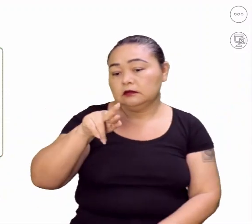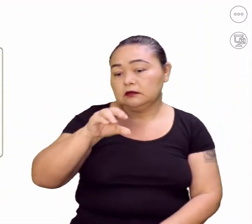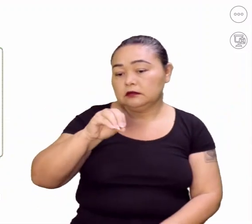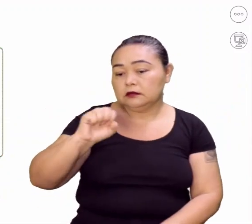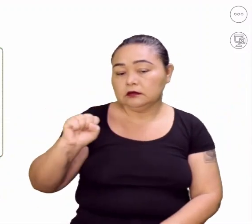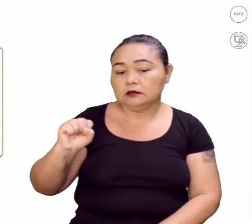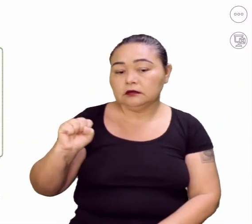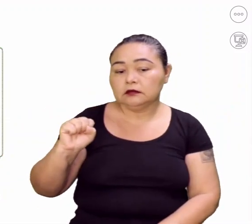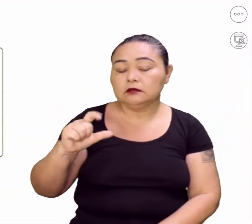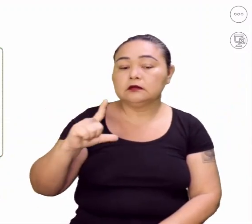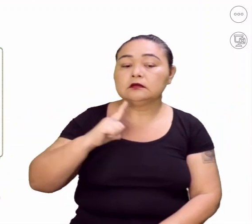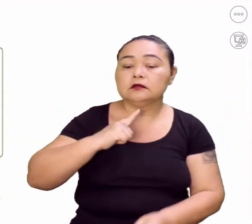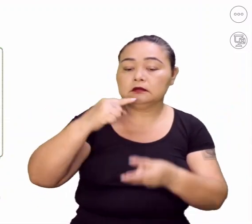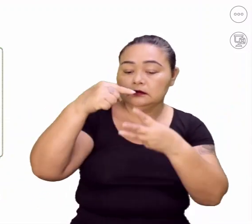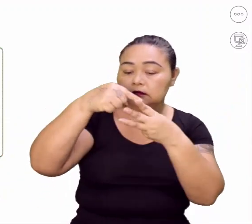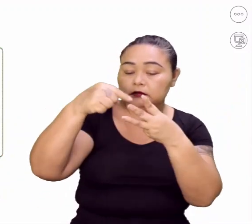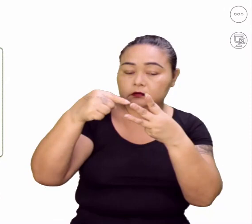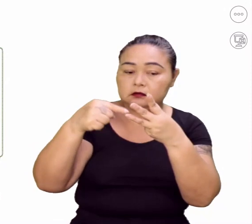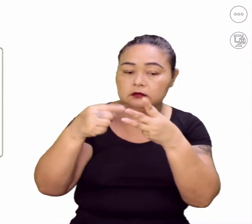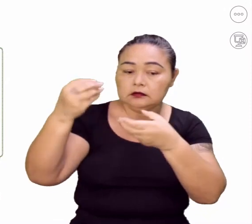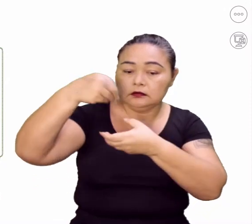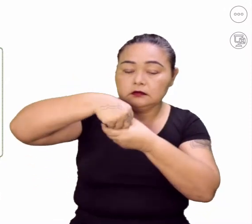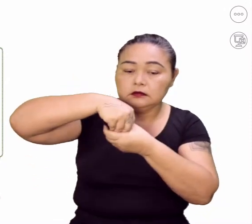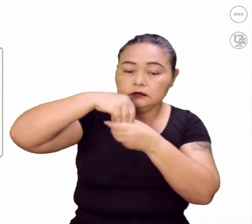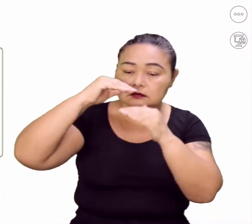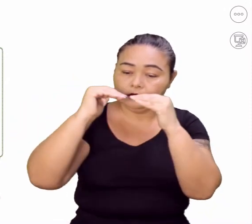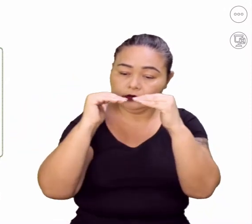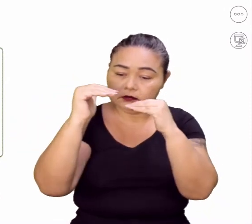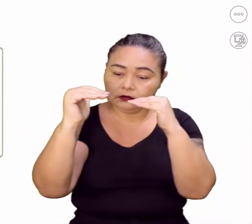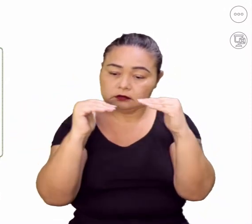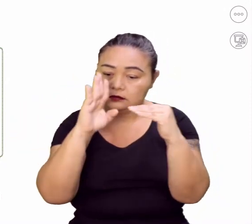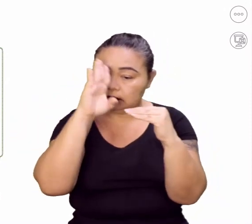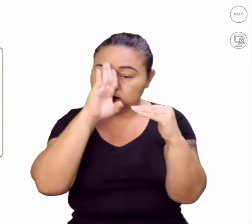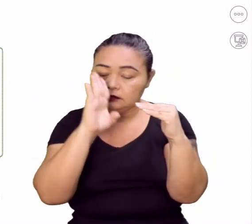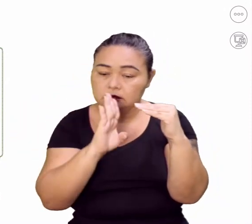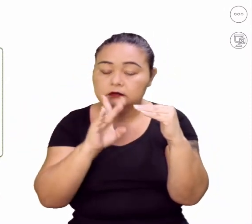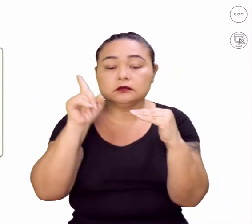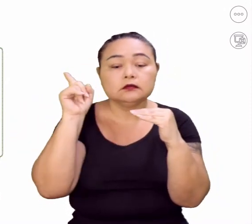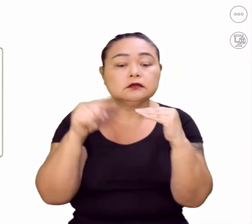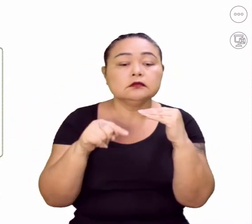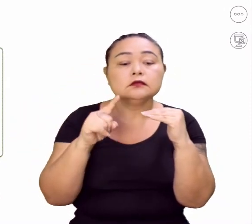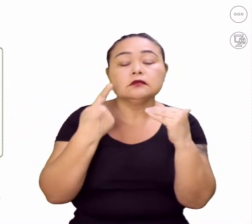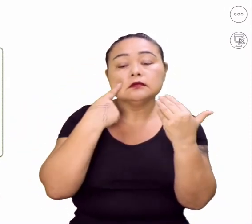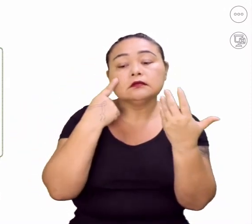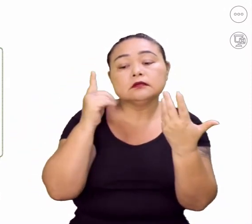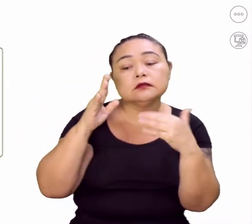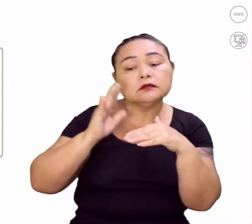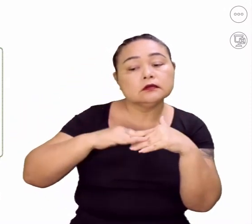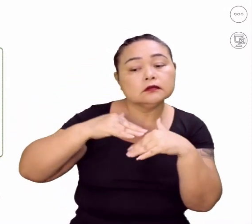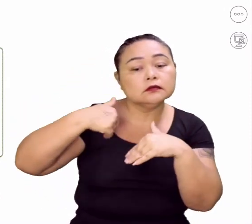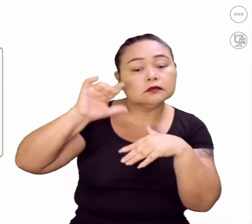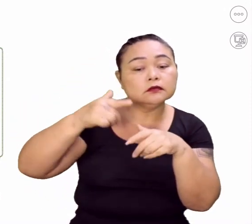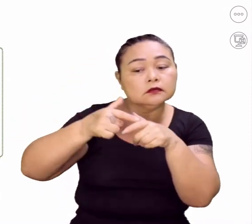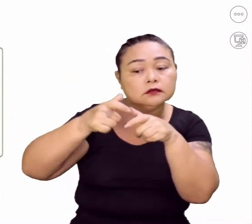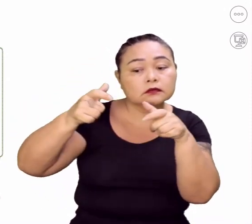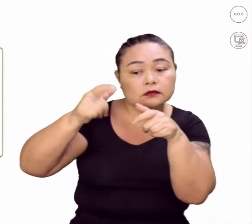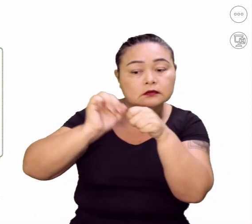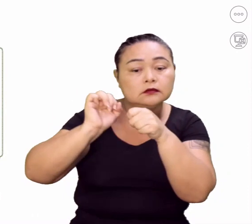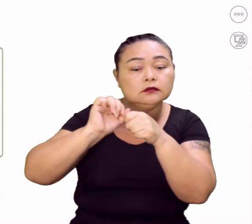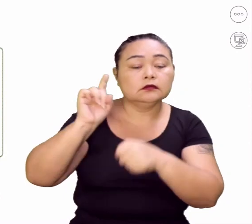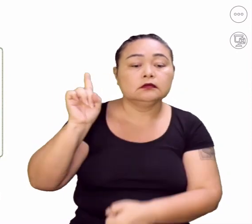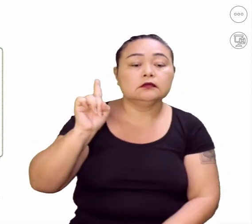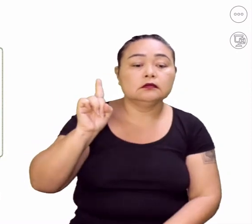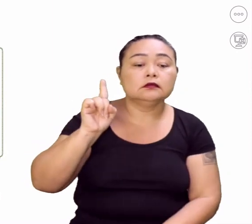ter as 3 unidades morfoestruturais do Brasil que são mais expressivas. É isso?